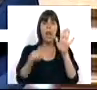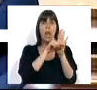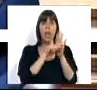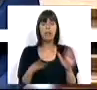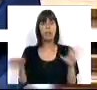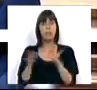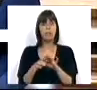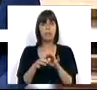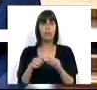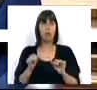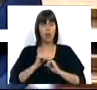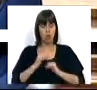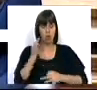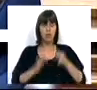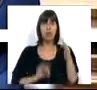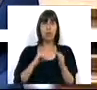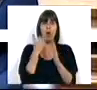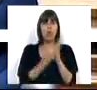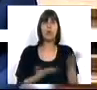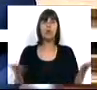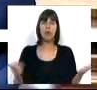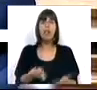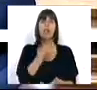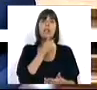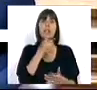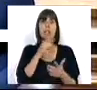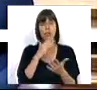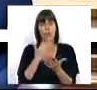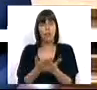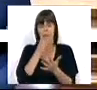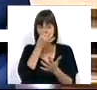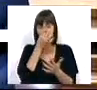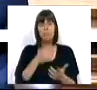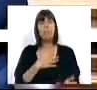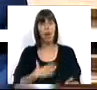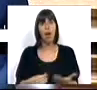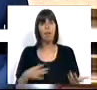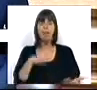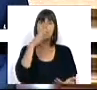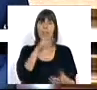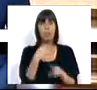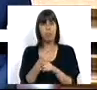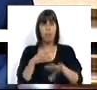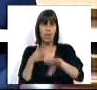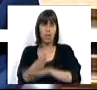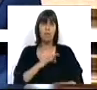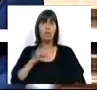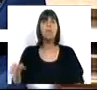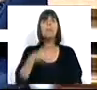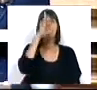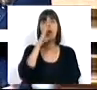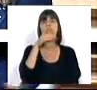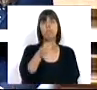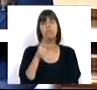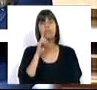negativamente relativamente ao nosso Tribunal Constitucional e às decisões por ele proferidas. E gostaria de dizer isto também diretamente ao Sr. Primeiro-Ministro,